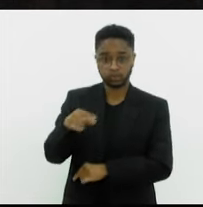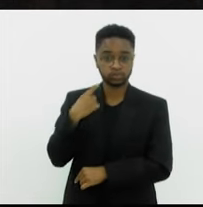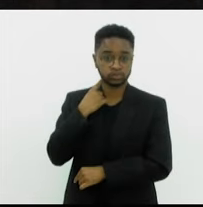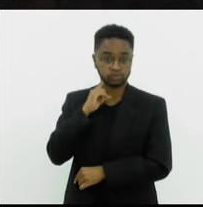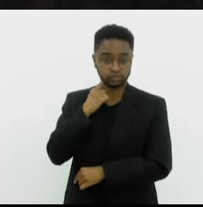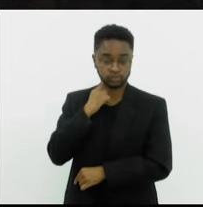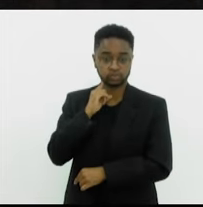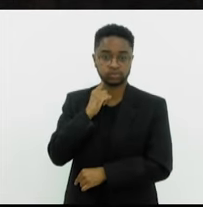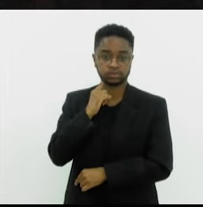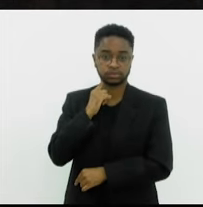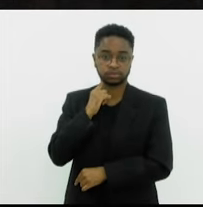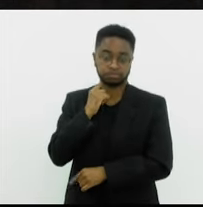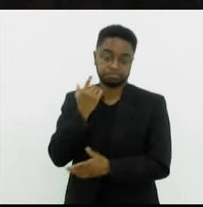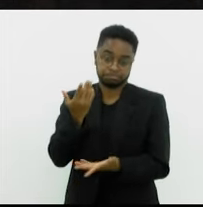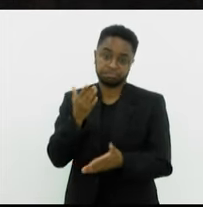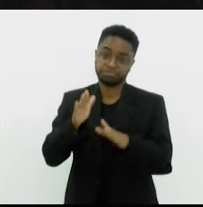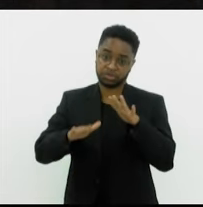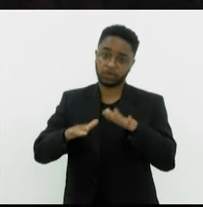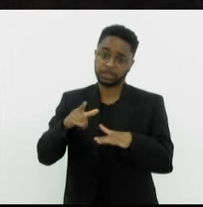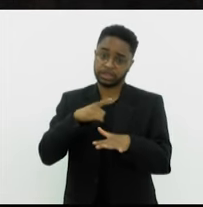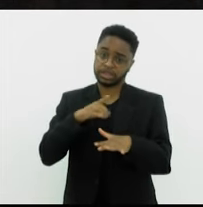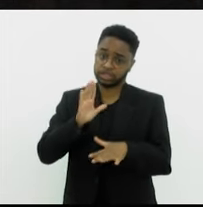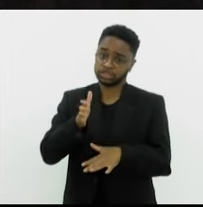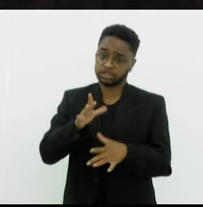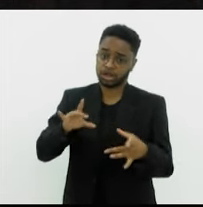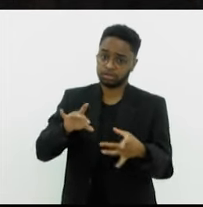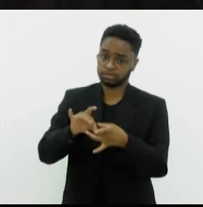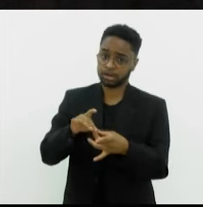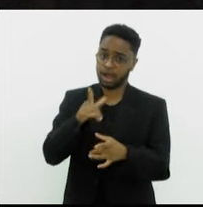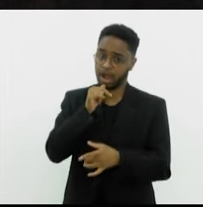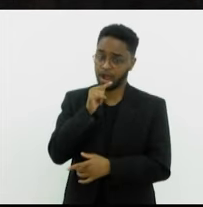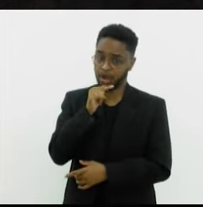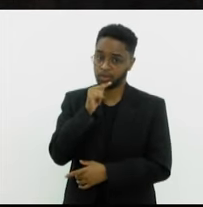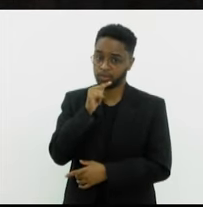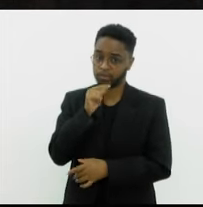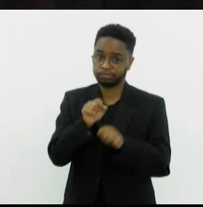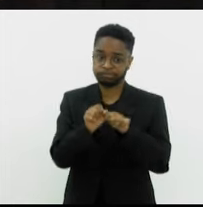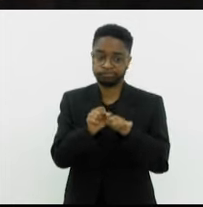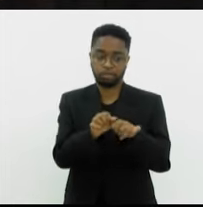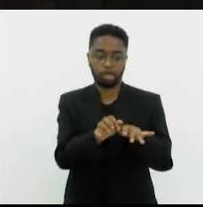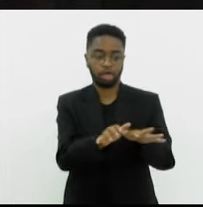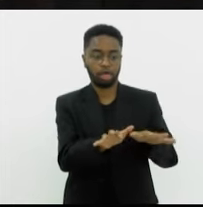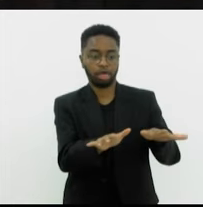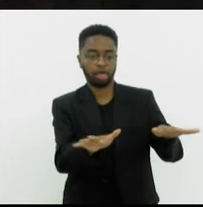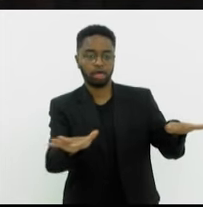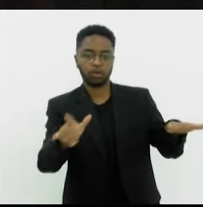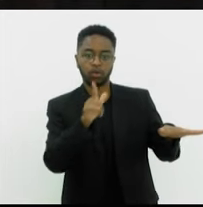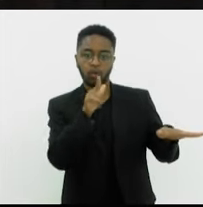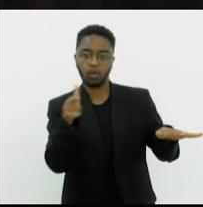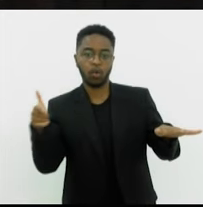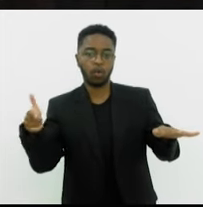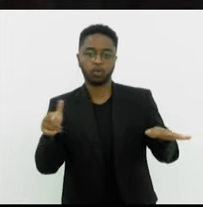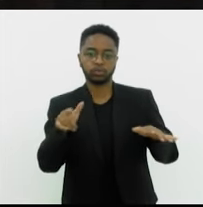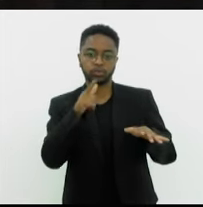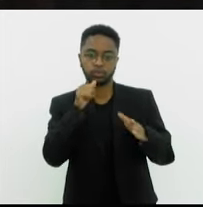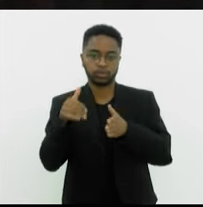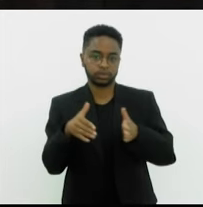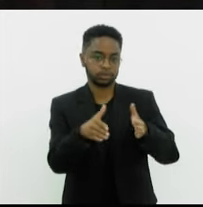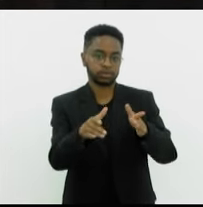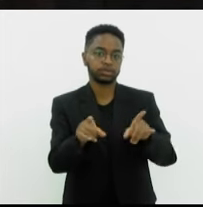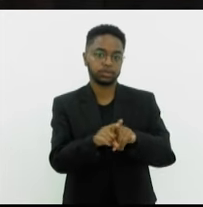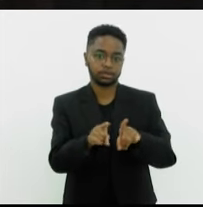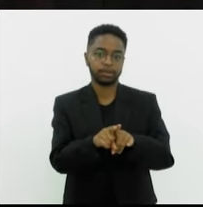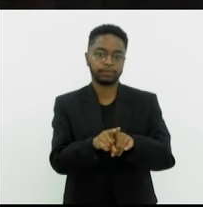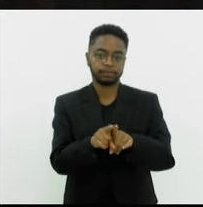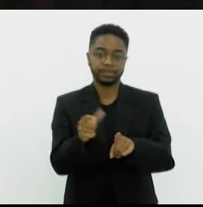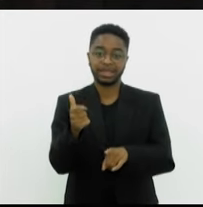que possivelmente também já estava lá, se espalhou rapidamente pelos